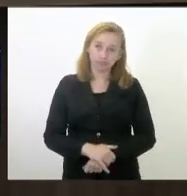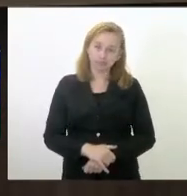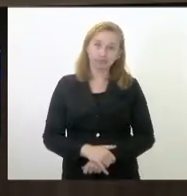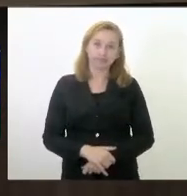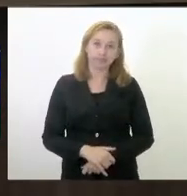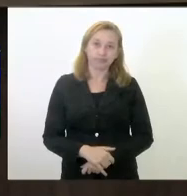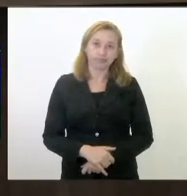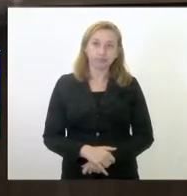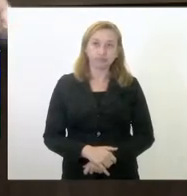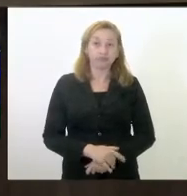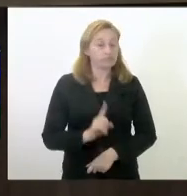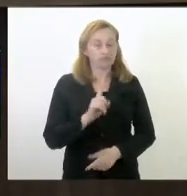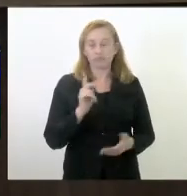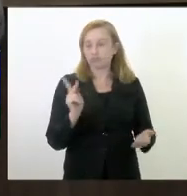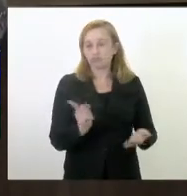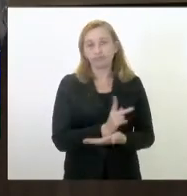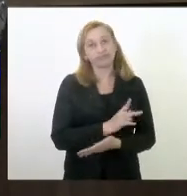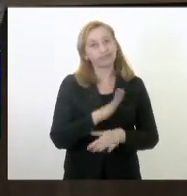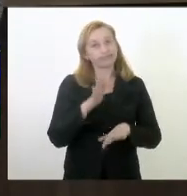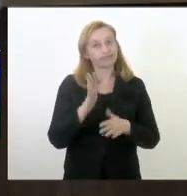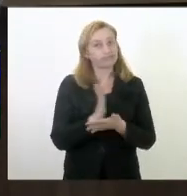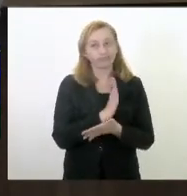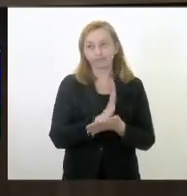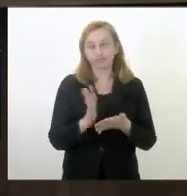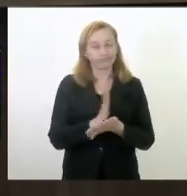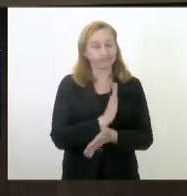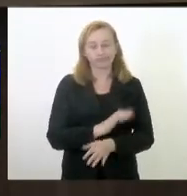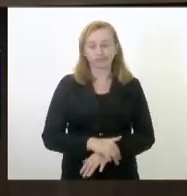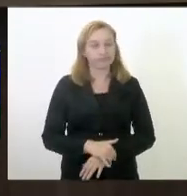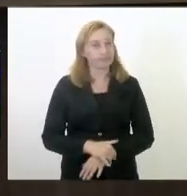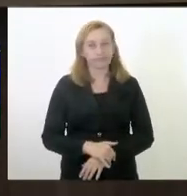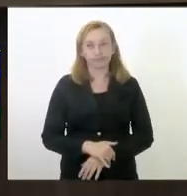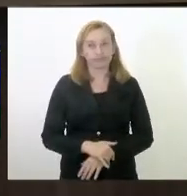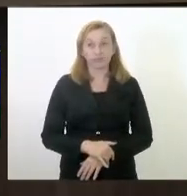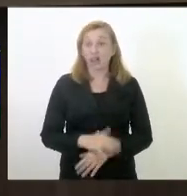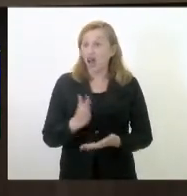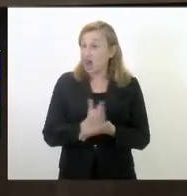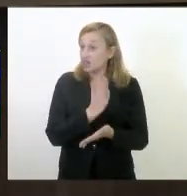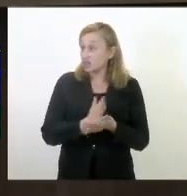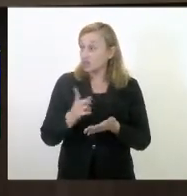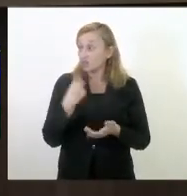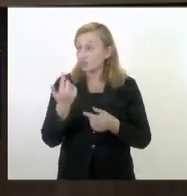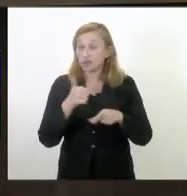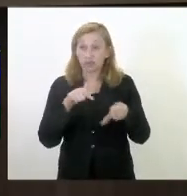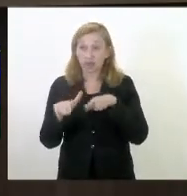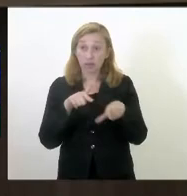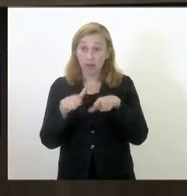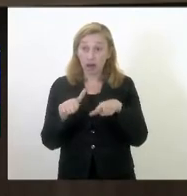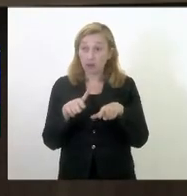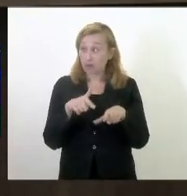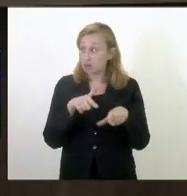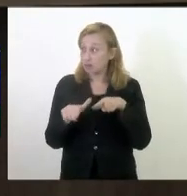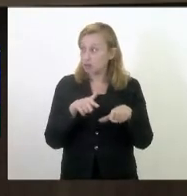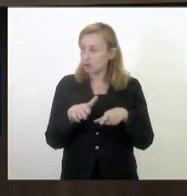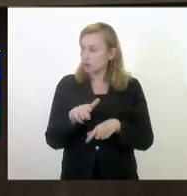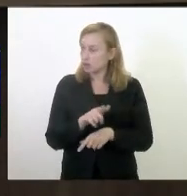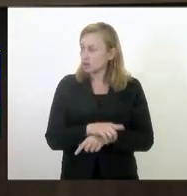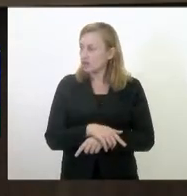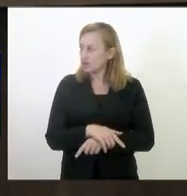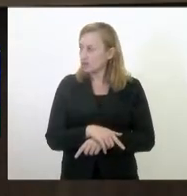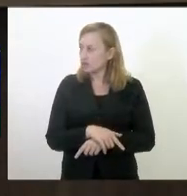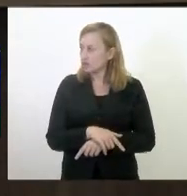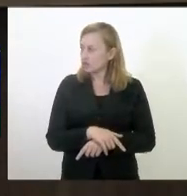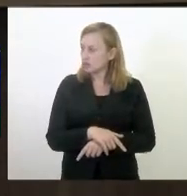E não é o que acontece muitas vezes. Muitas vezes nós fazemos o trabalho da isenção, isenta, mas o valor